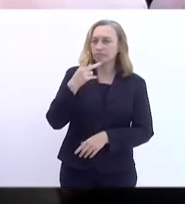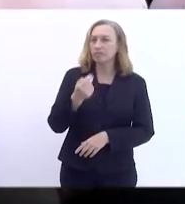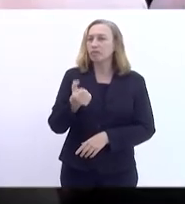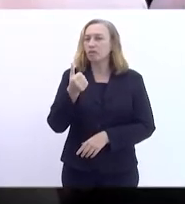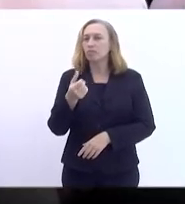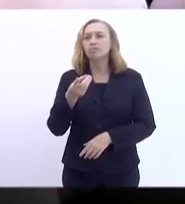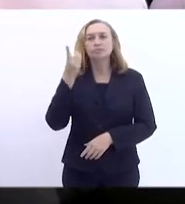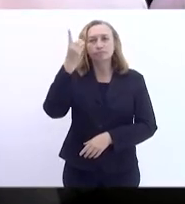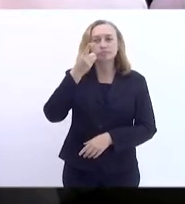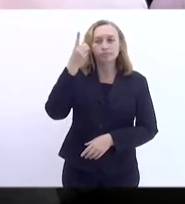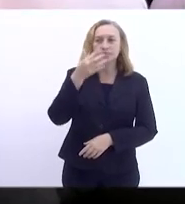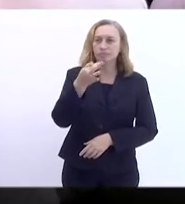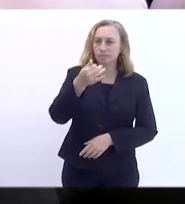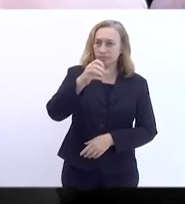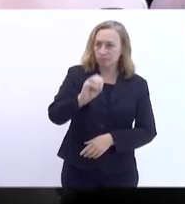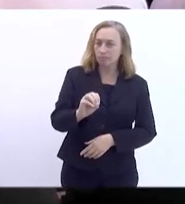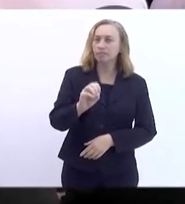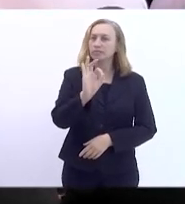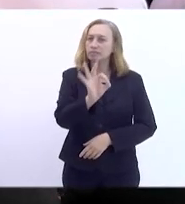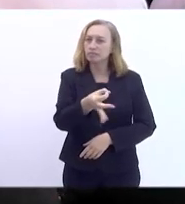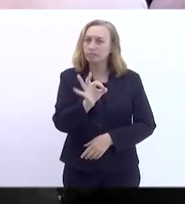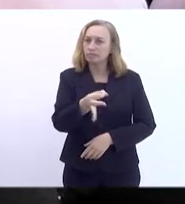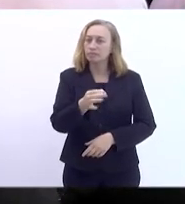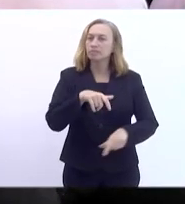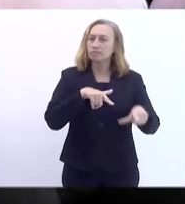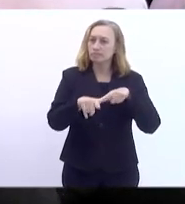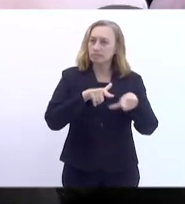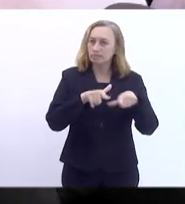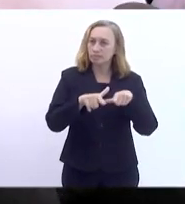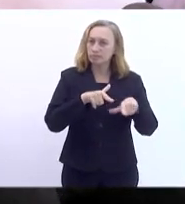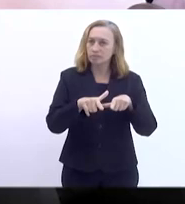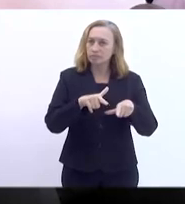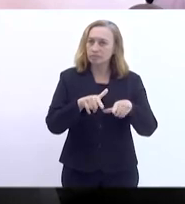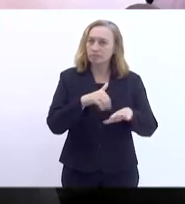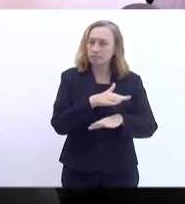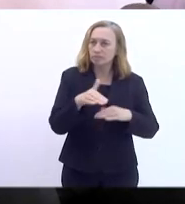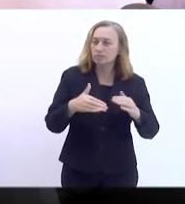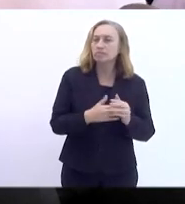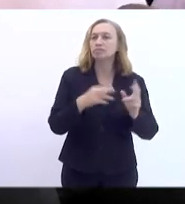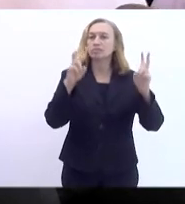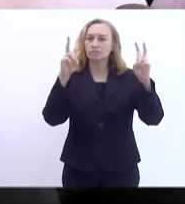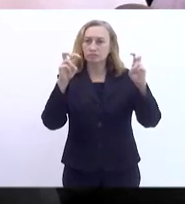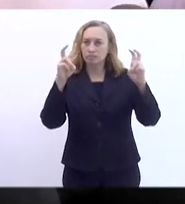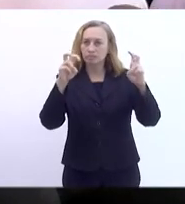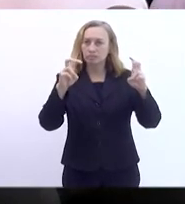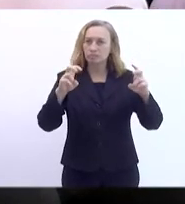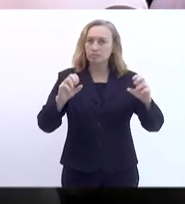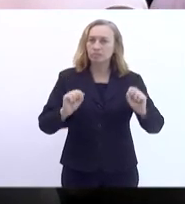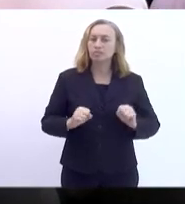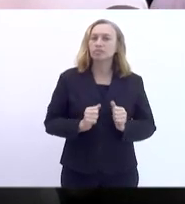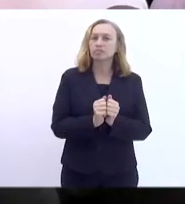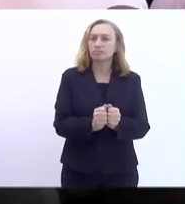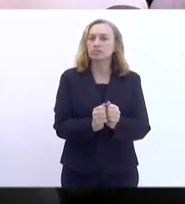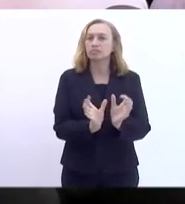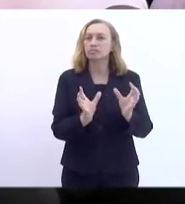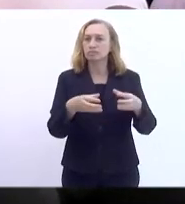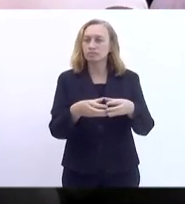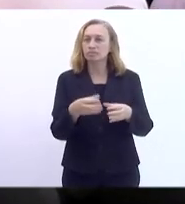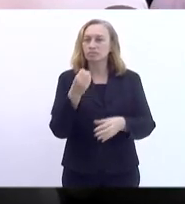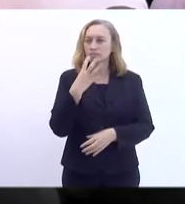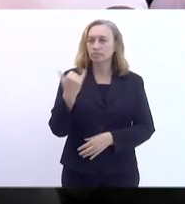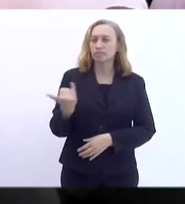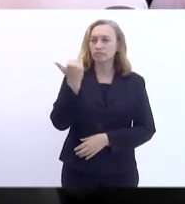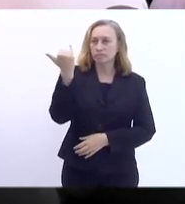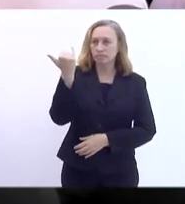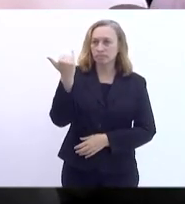poucos Deputados de 70 que efetivamente trabalham em todos os temas e participam das comissões então é